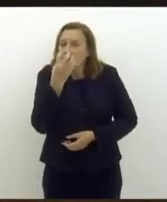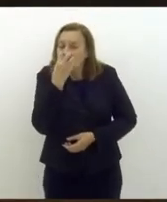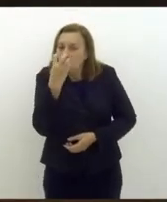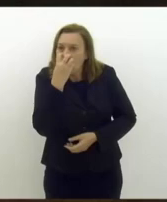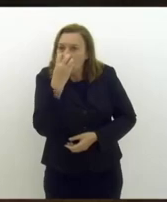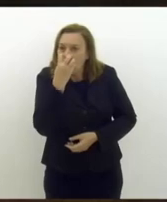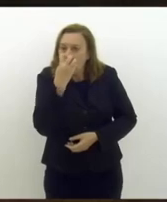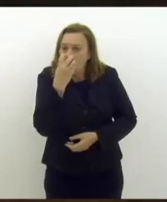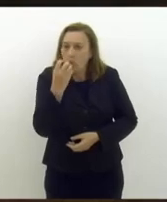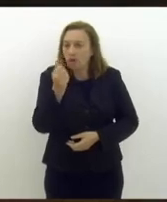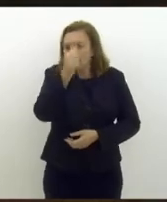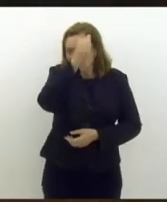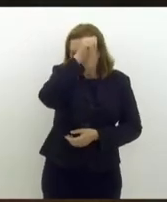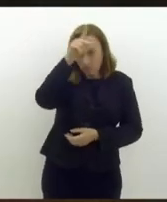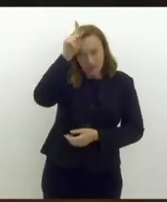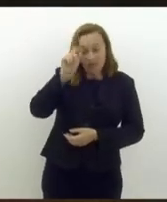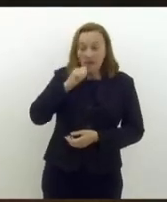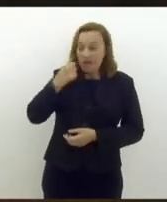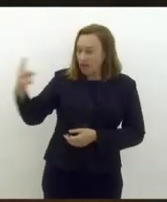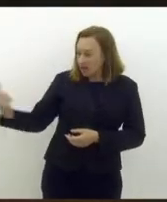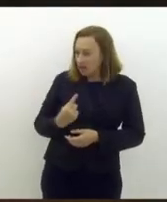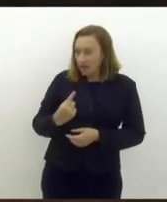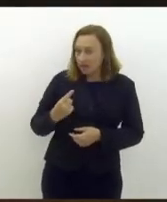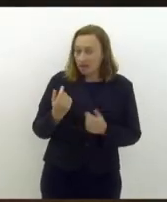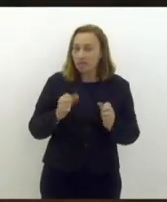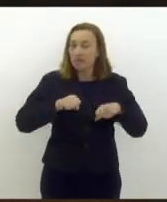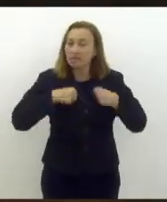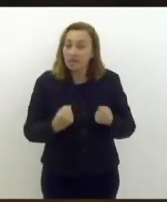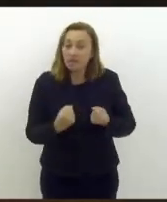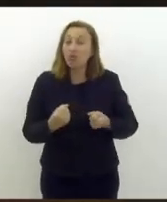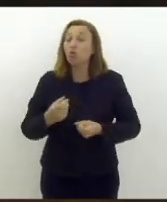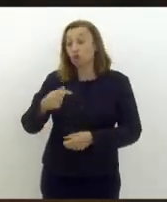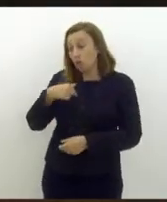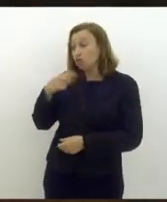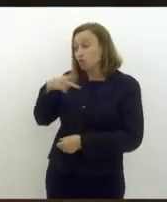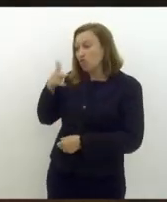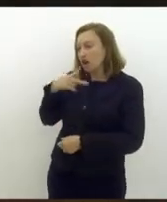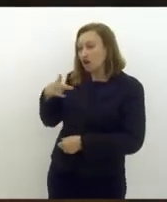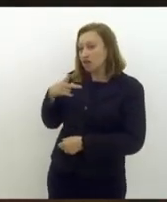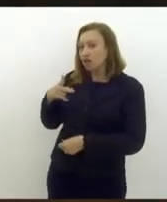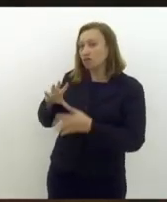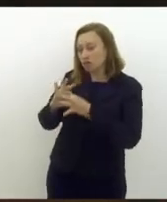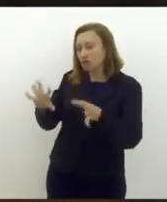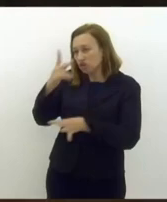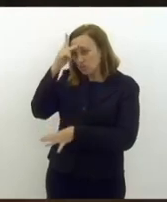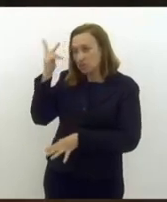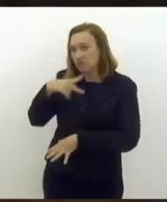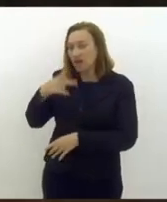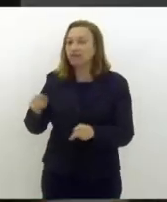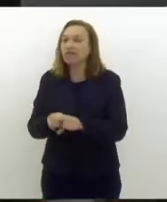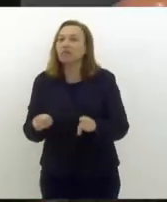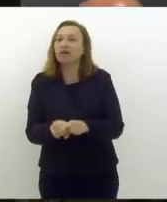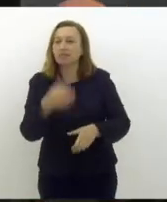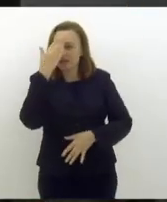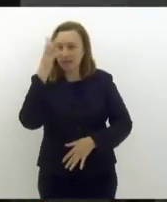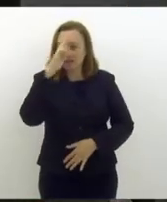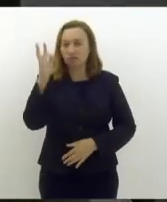poder tá aqui para se defender porque quando eu bato eu gosto de quem eu estou batendo esteja para se defender Obrigado presidente